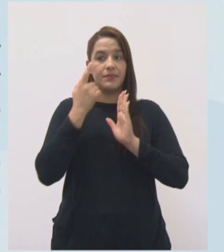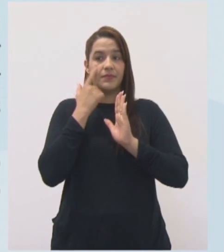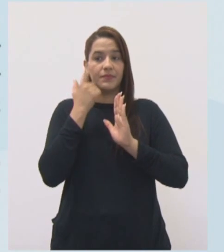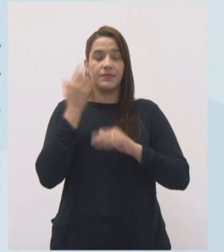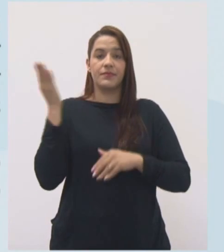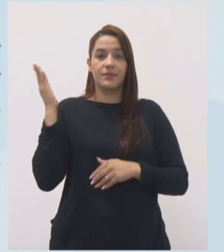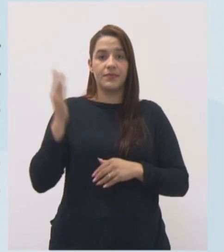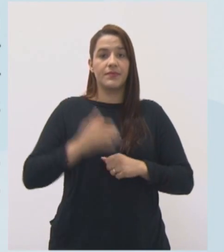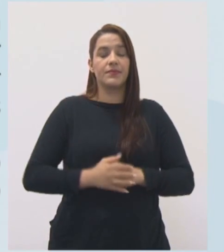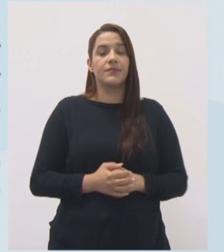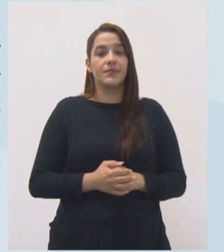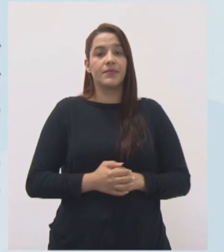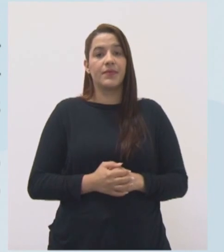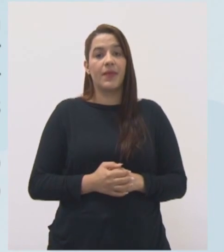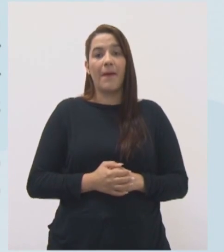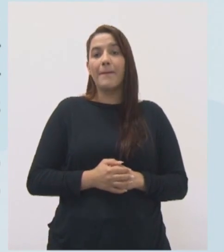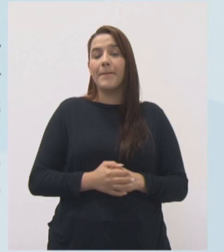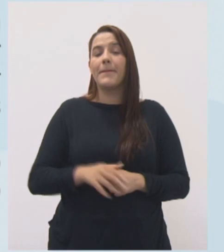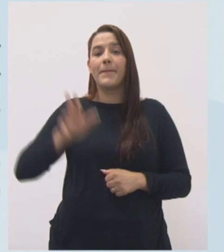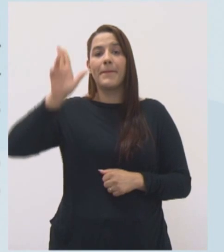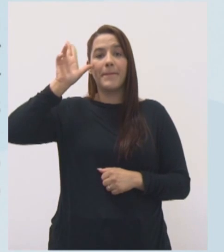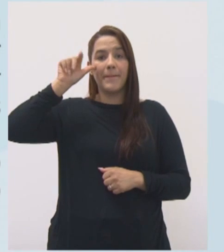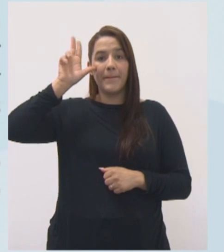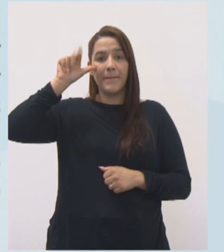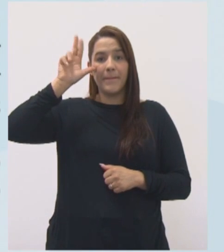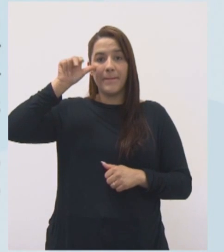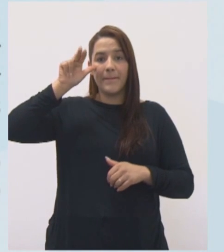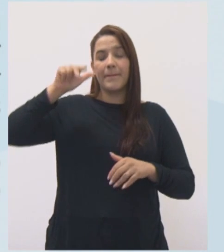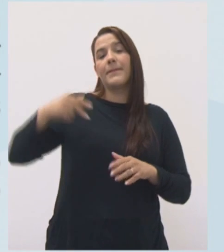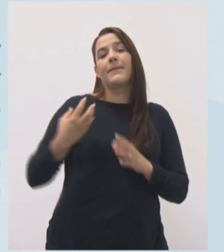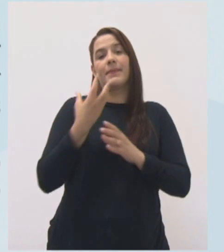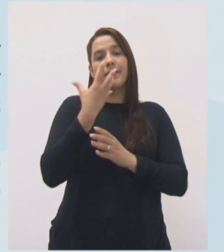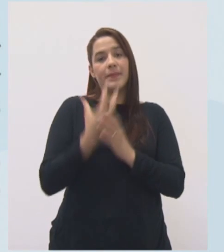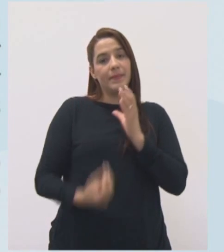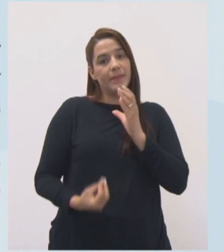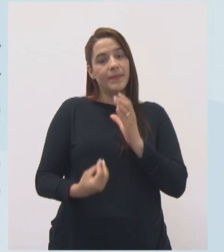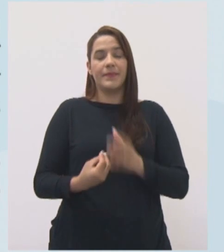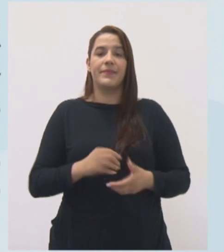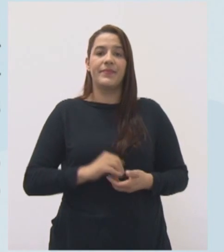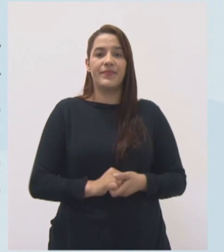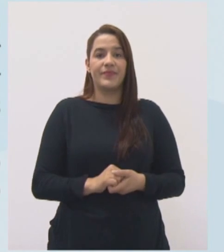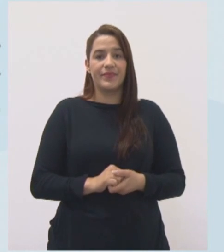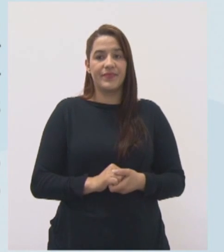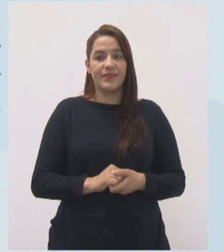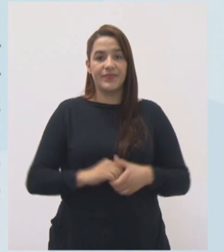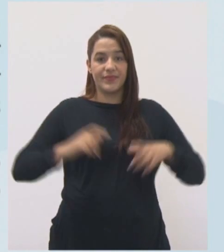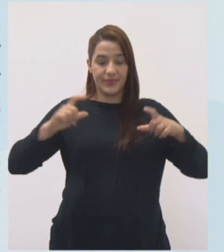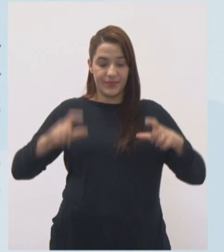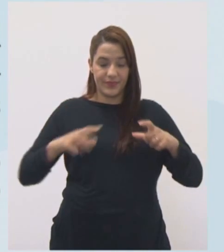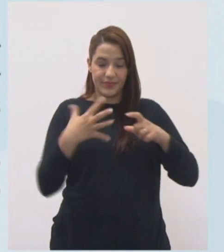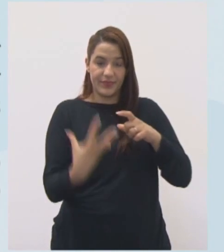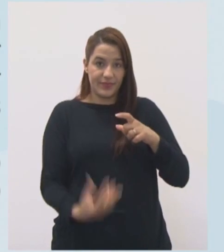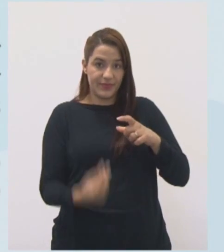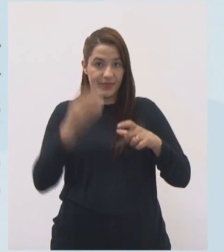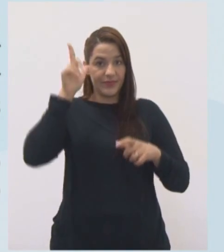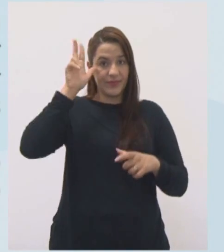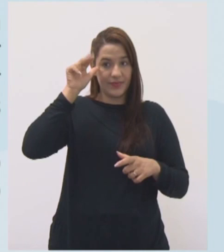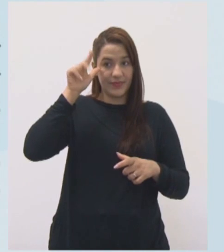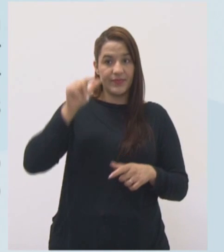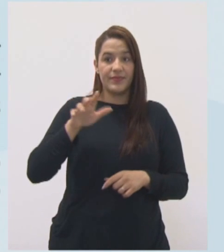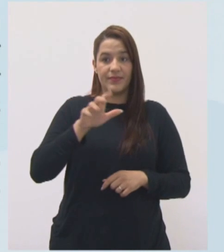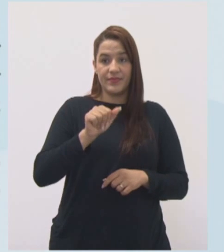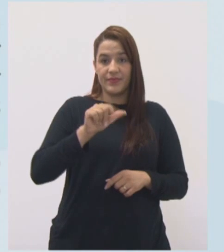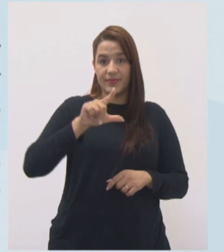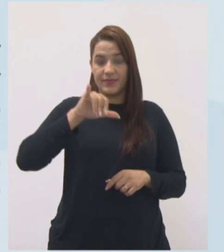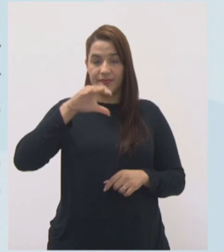Vamos. Na toca do coelho. Na toca Você lê do pra gente? Oh, claro. Na toca do coelho, Alice estava